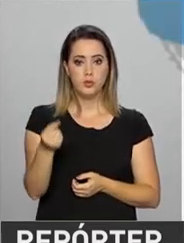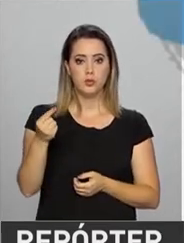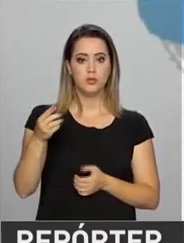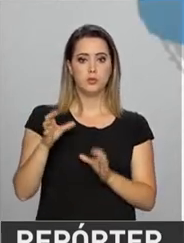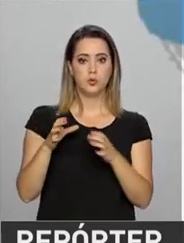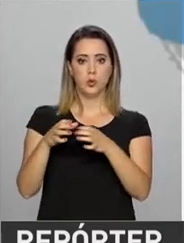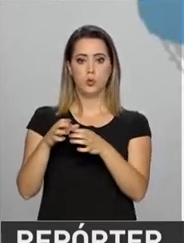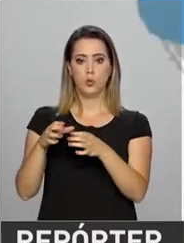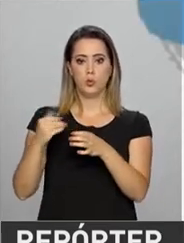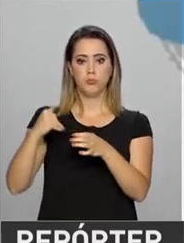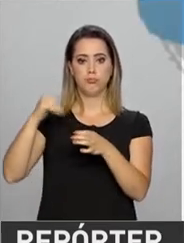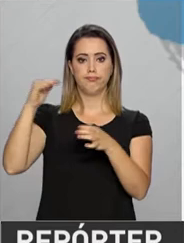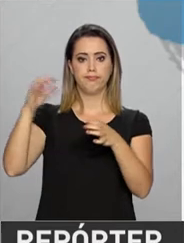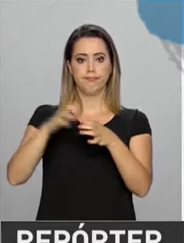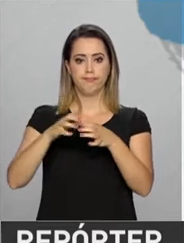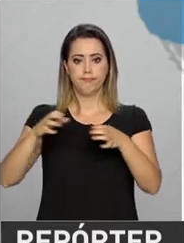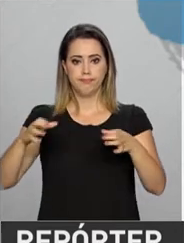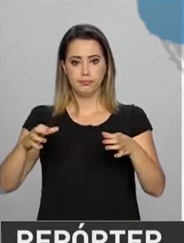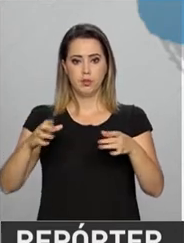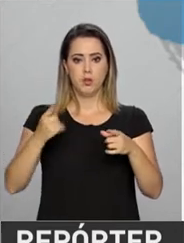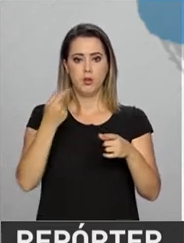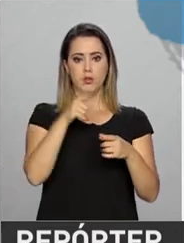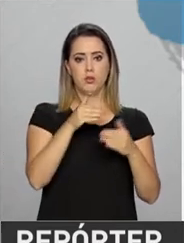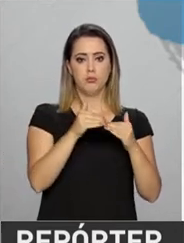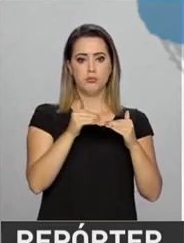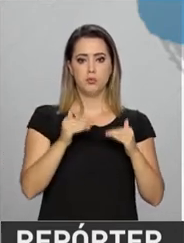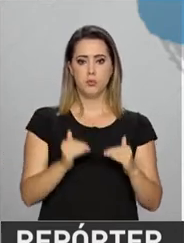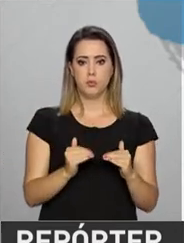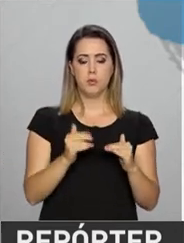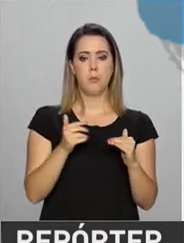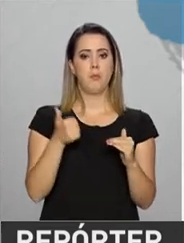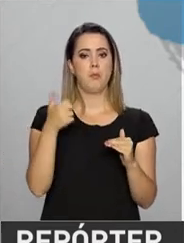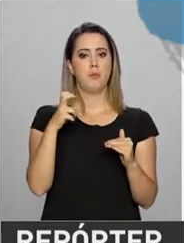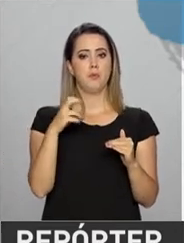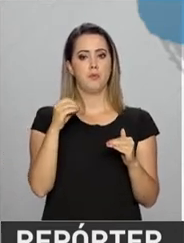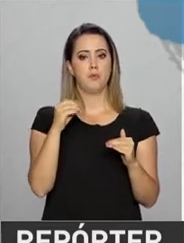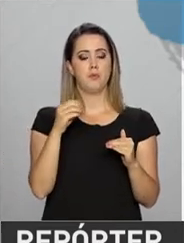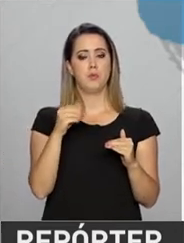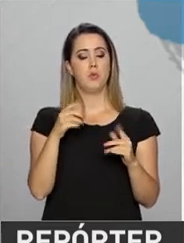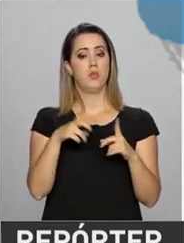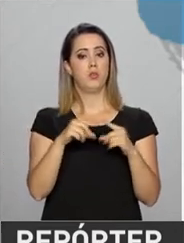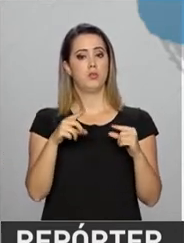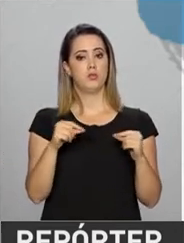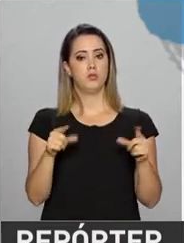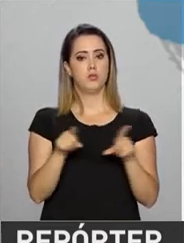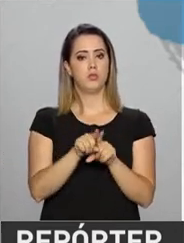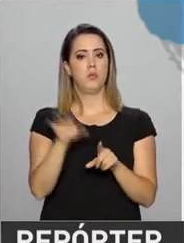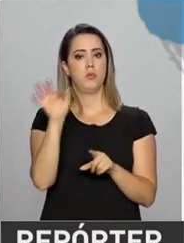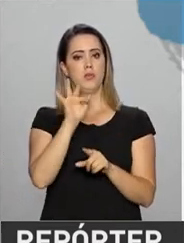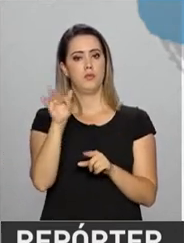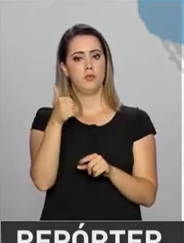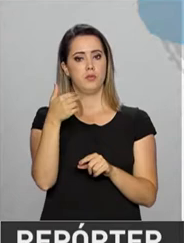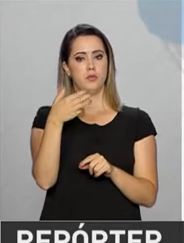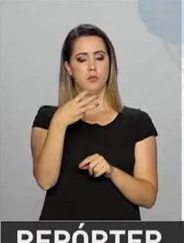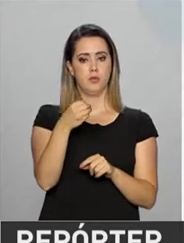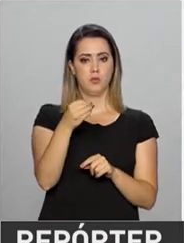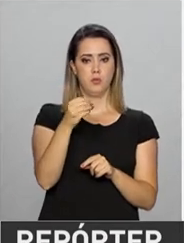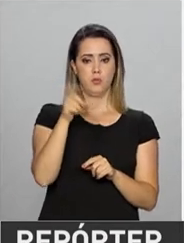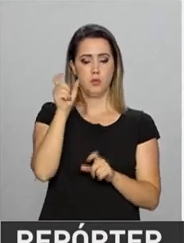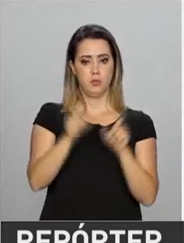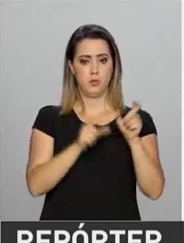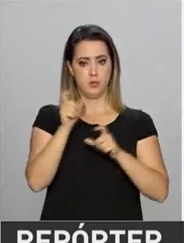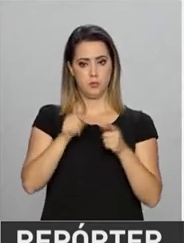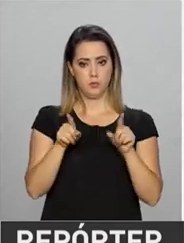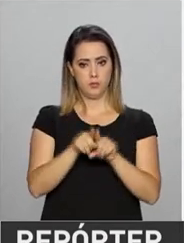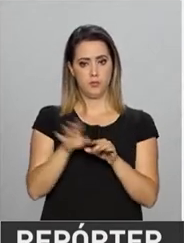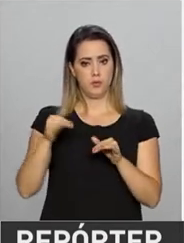parte, 9 mil deles. Em seguida está o Japão, com 1.500, e a França, com 1.300. A maioria é